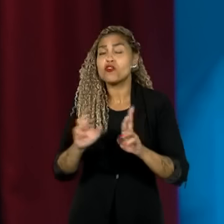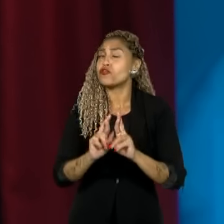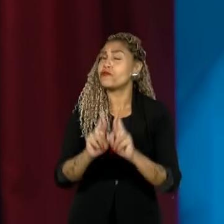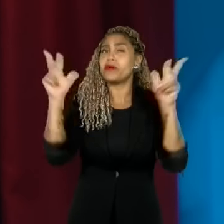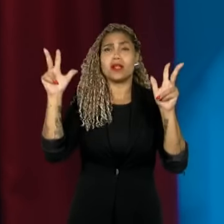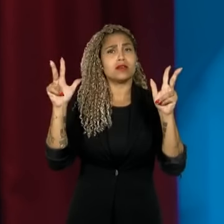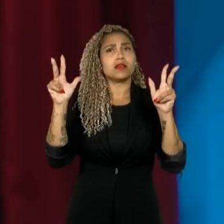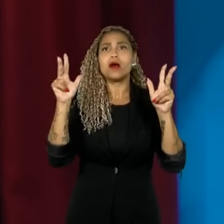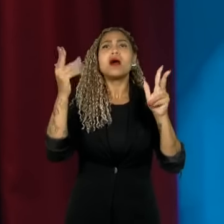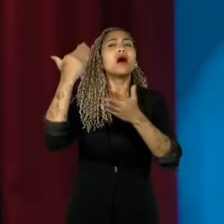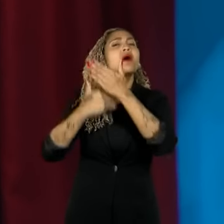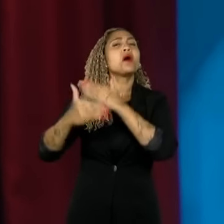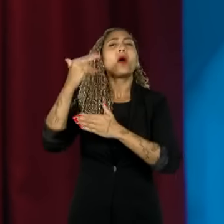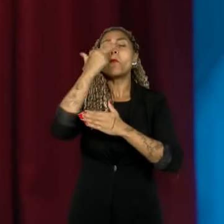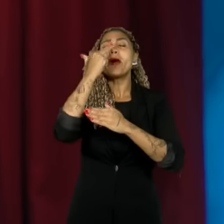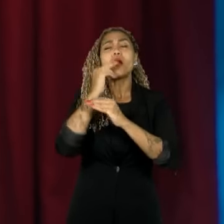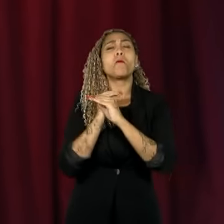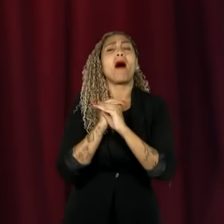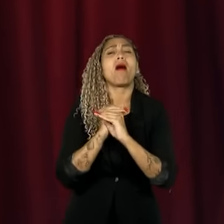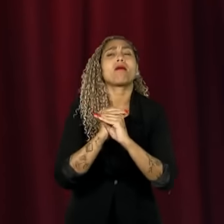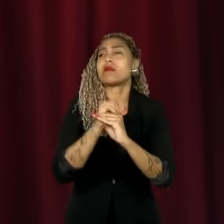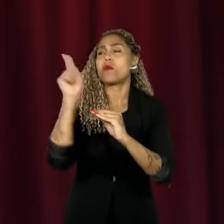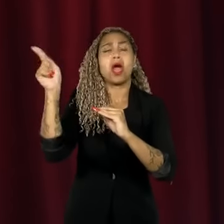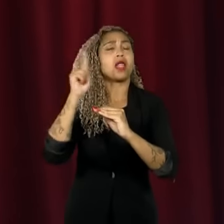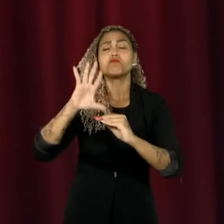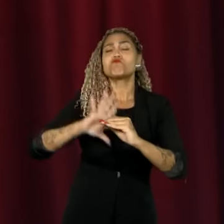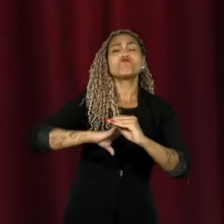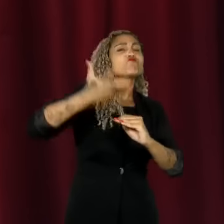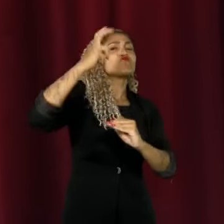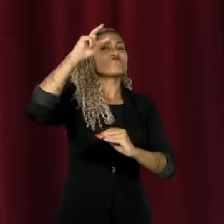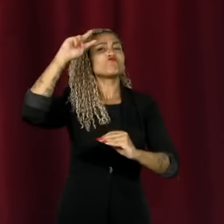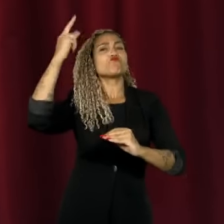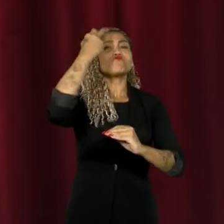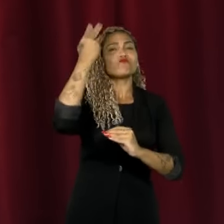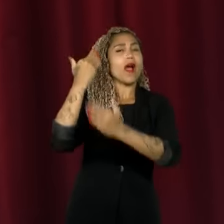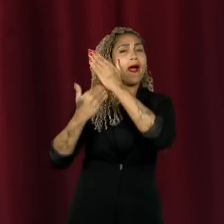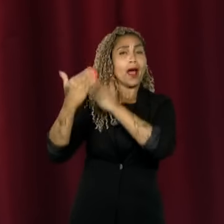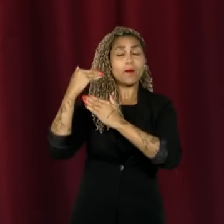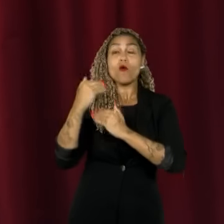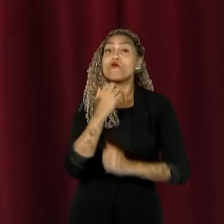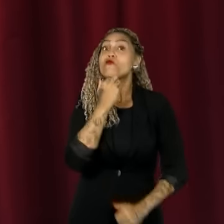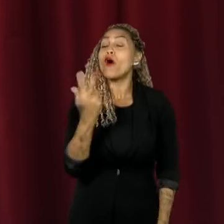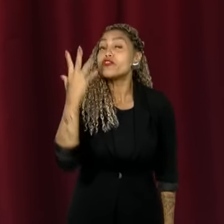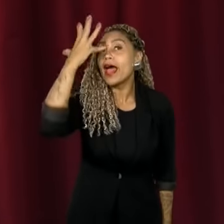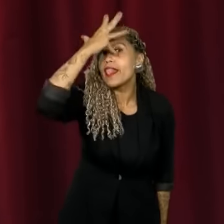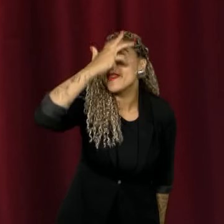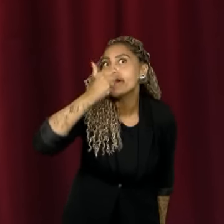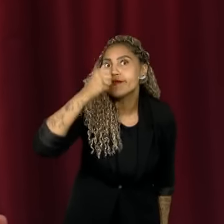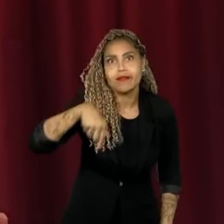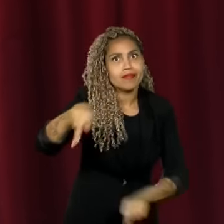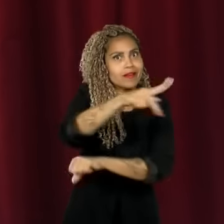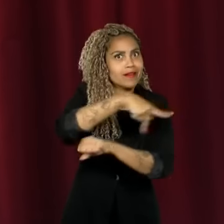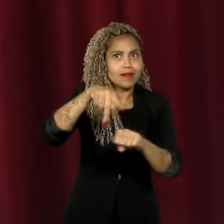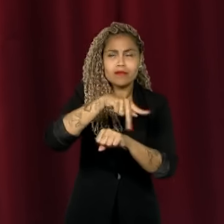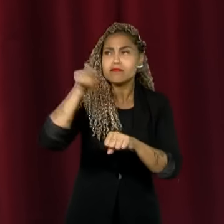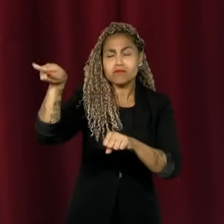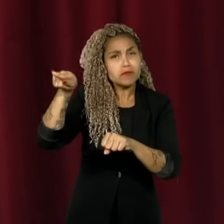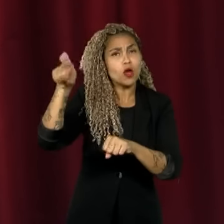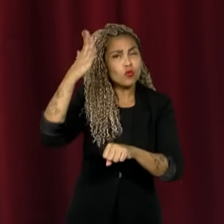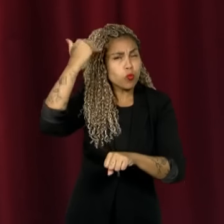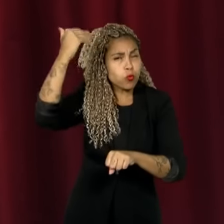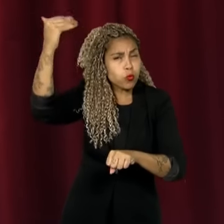sua época e se consagrou como uma das vozes mais lindas do nosso país. Dona de vários sucessos, de um